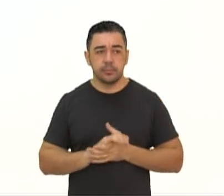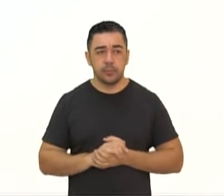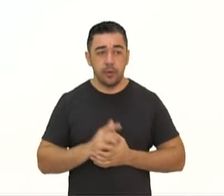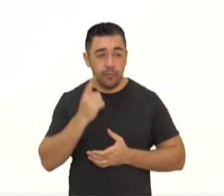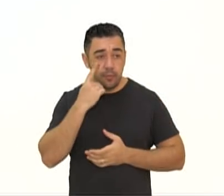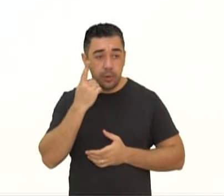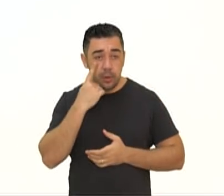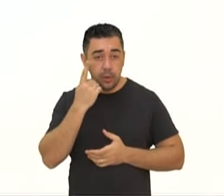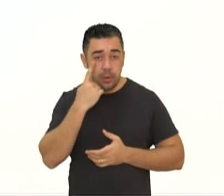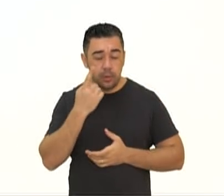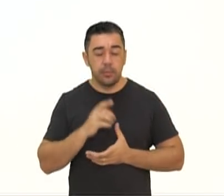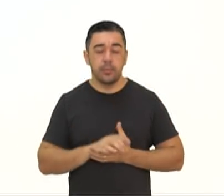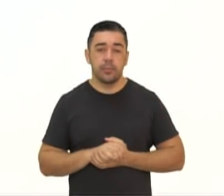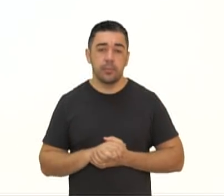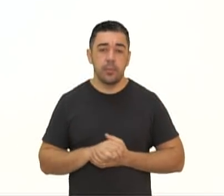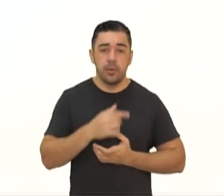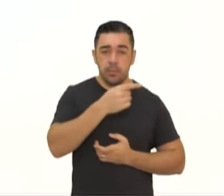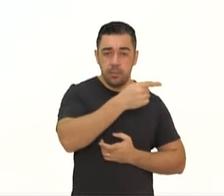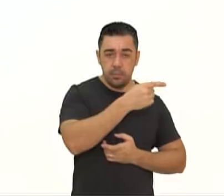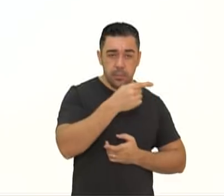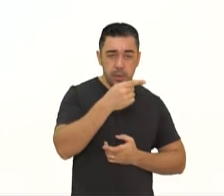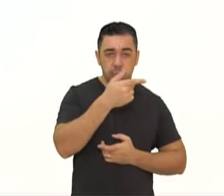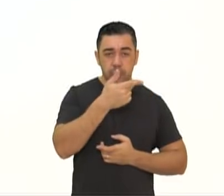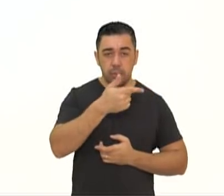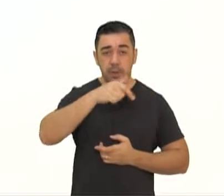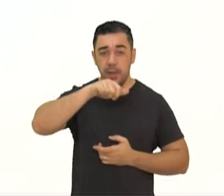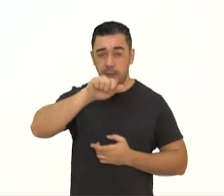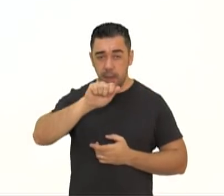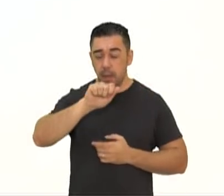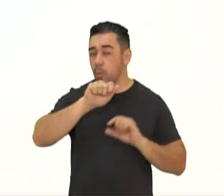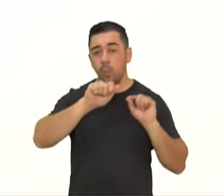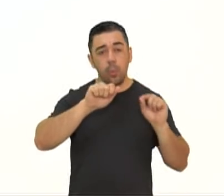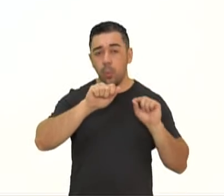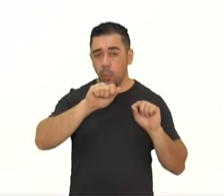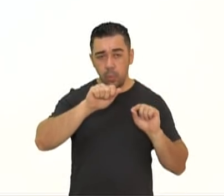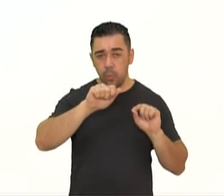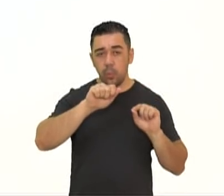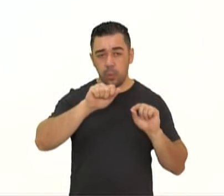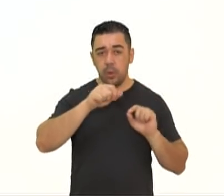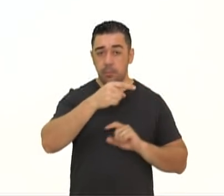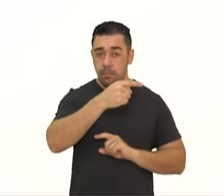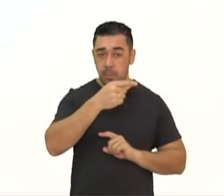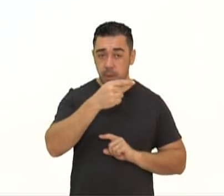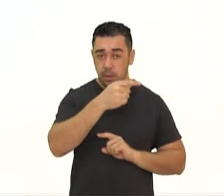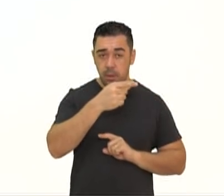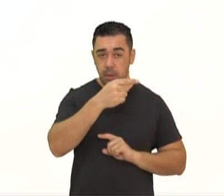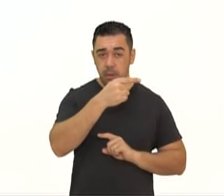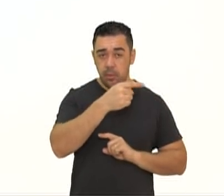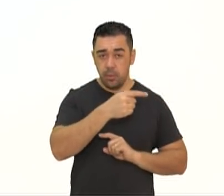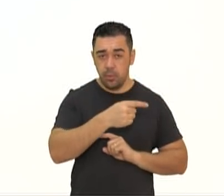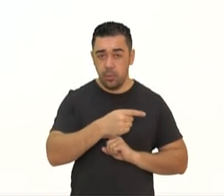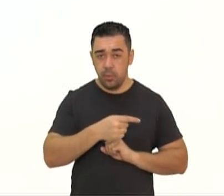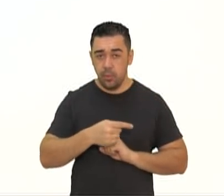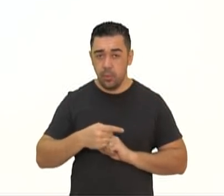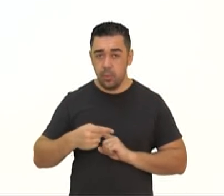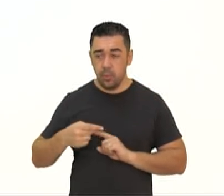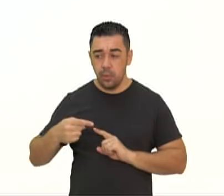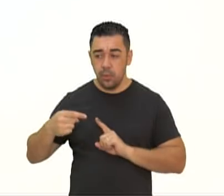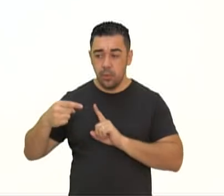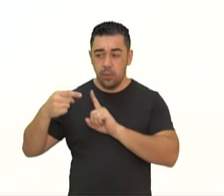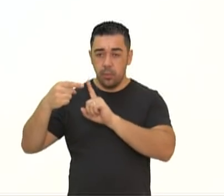veja. O menos 2a, eu vou fazer o que com ele? Ele está subtraindo, ele vai passar para o outro lado da